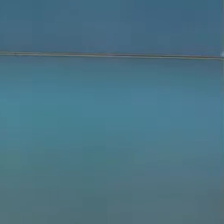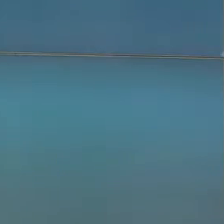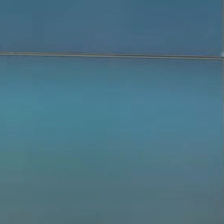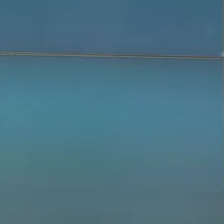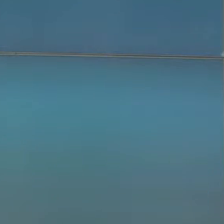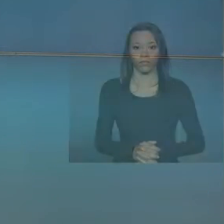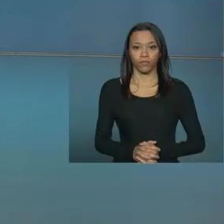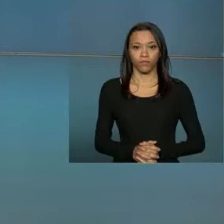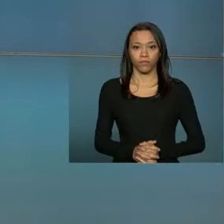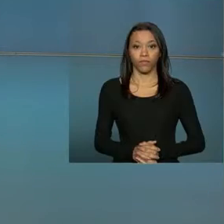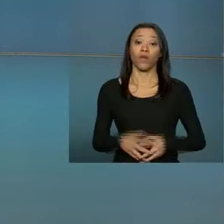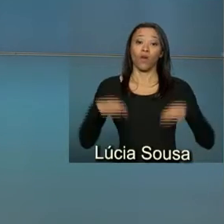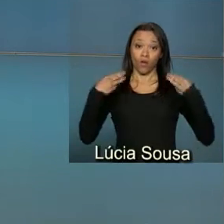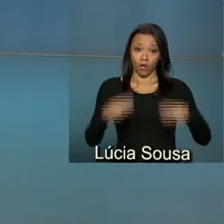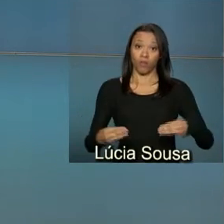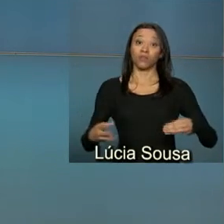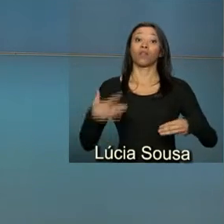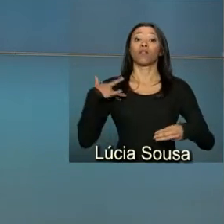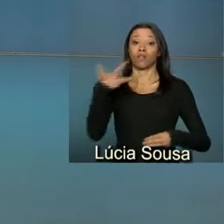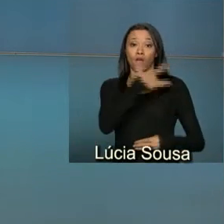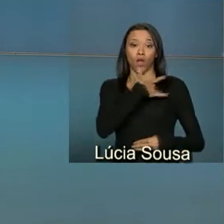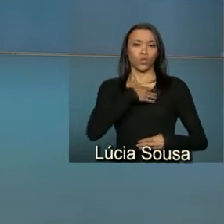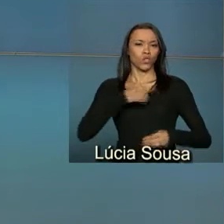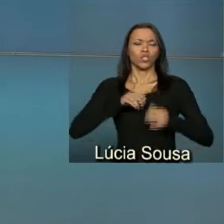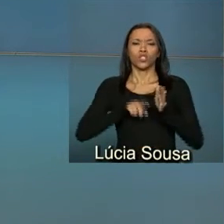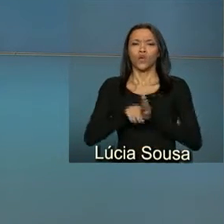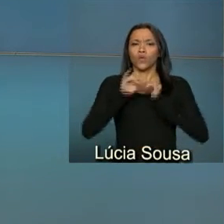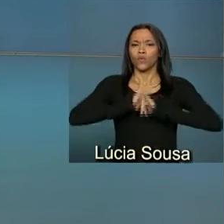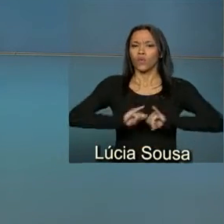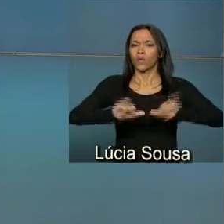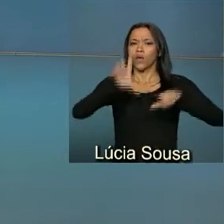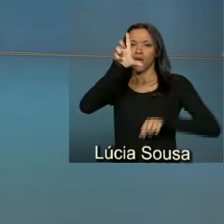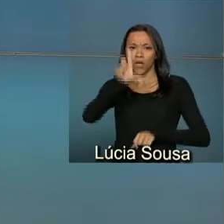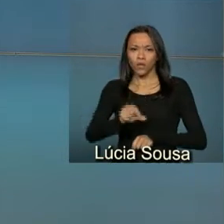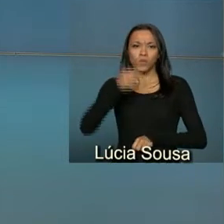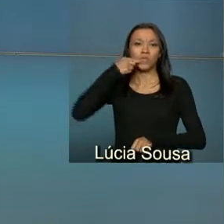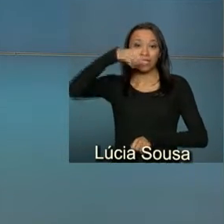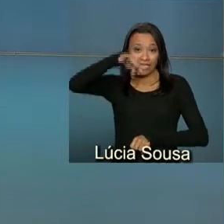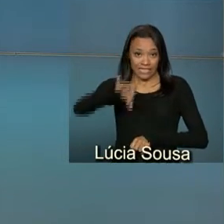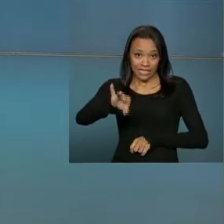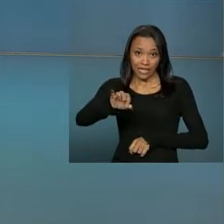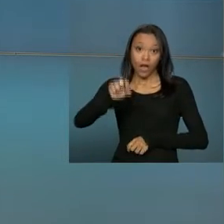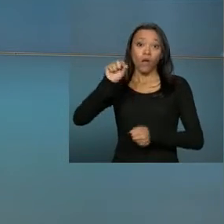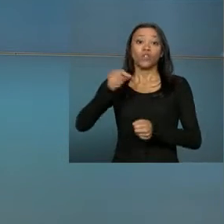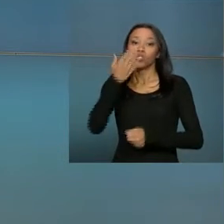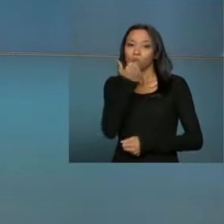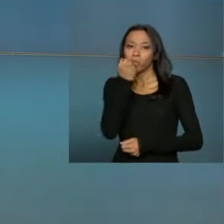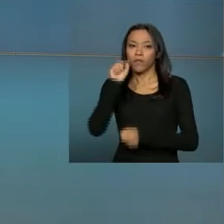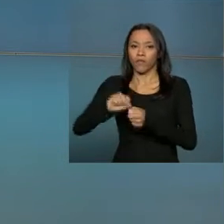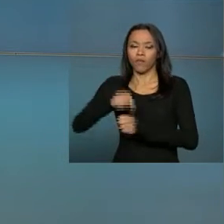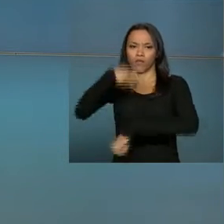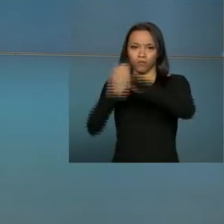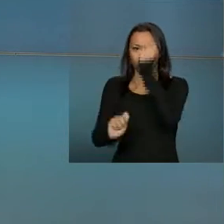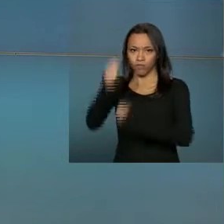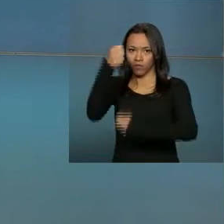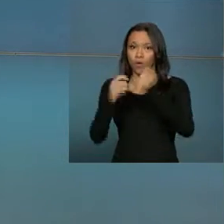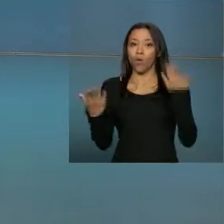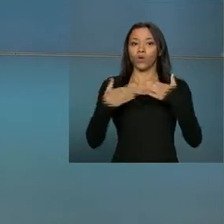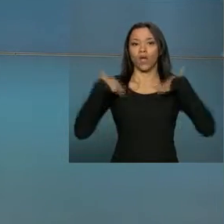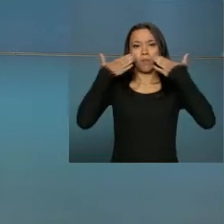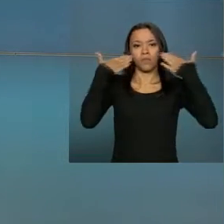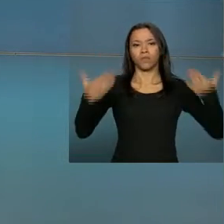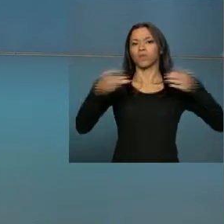Olá, o Ministério da Saúde divulgou dados sobre a redução de sal em alimentos industrializados. Foi durante a cerimônia de apresentação